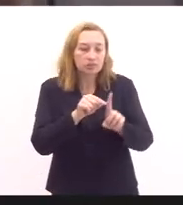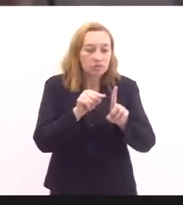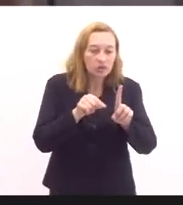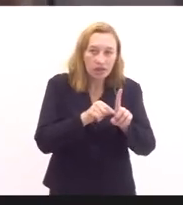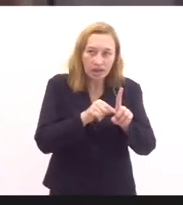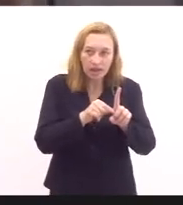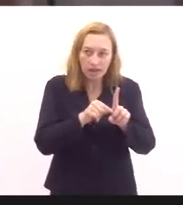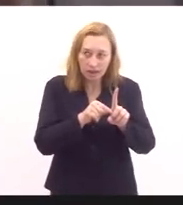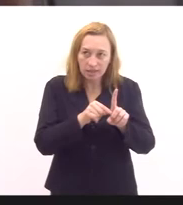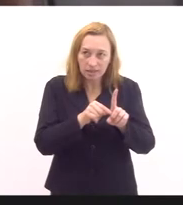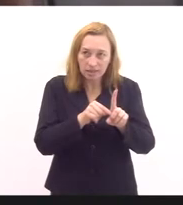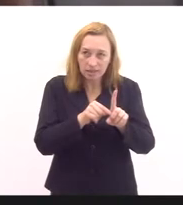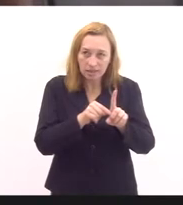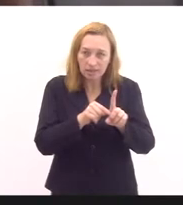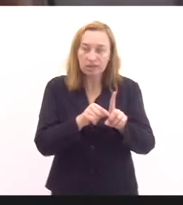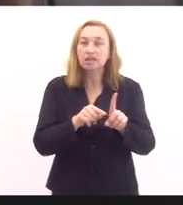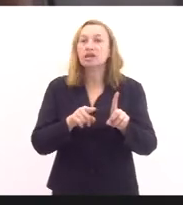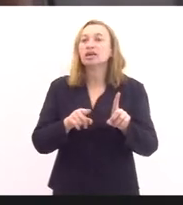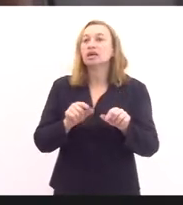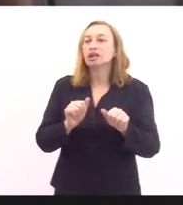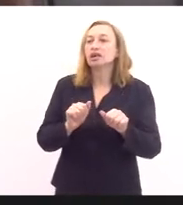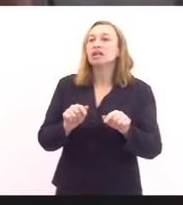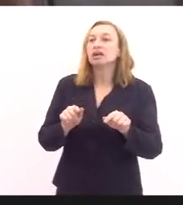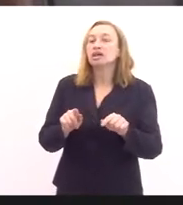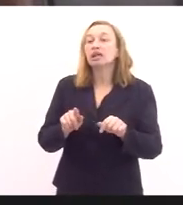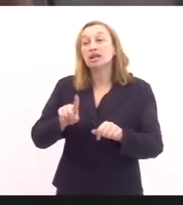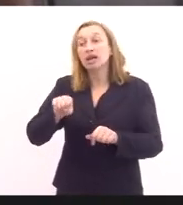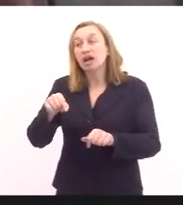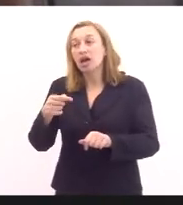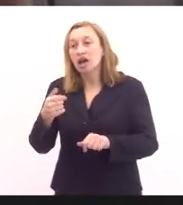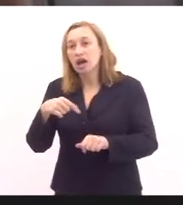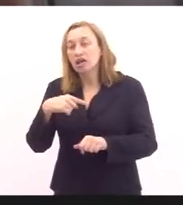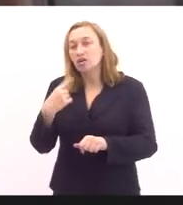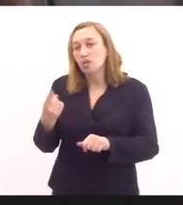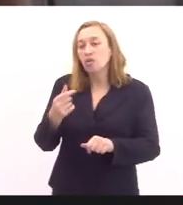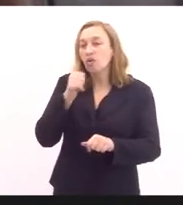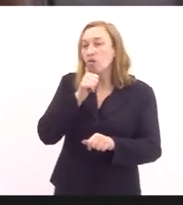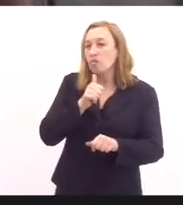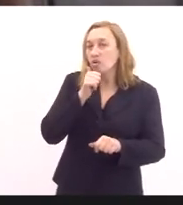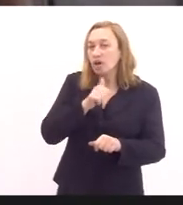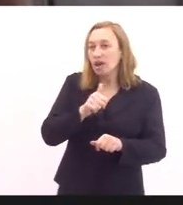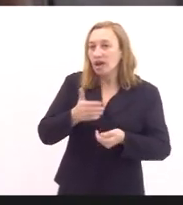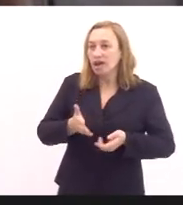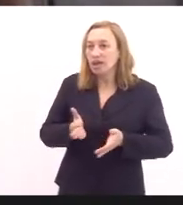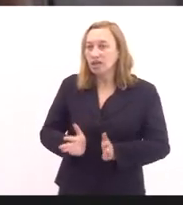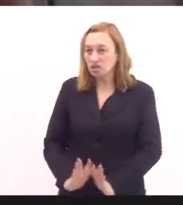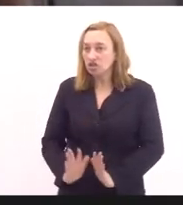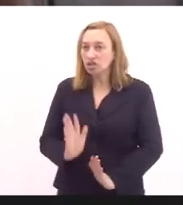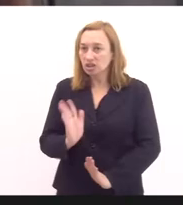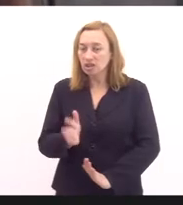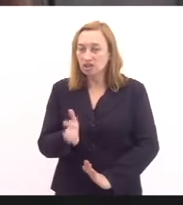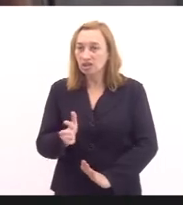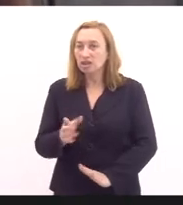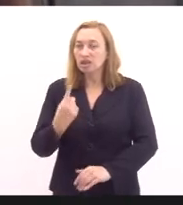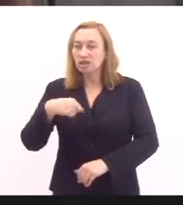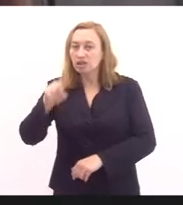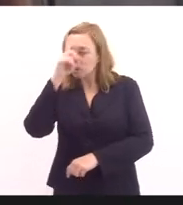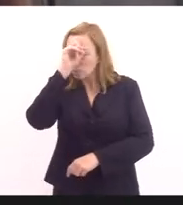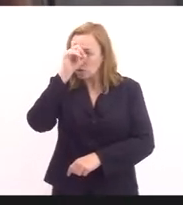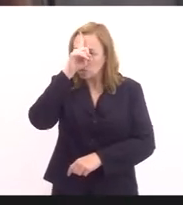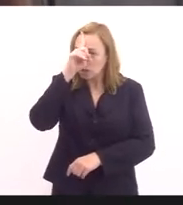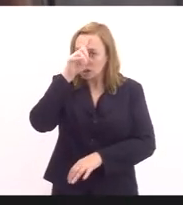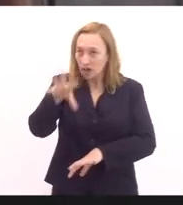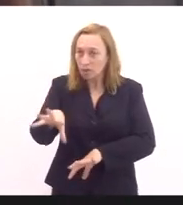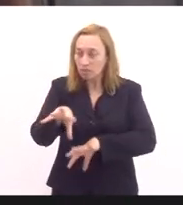que estavam internadas por cobit a chance de uma gestante que não tinha tomado nenhuma